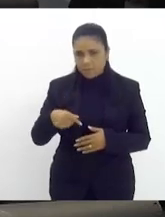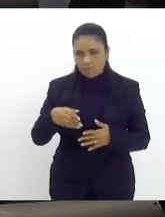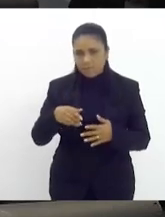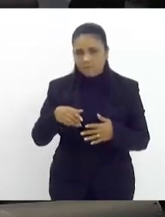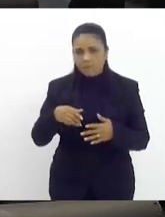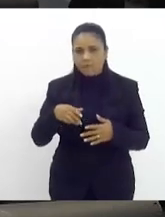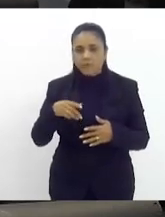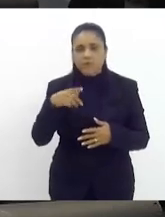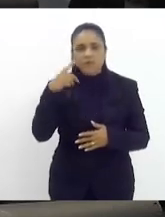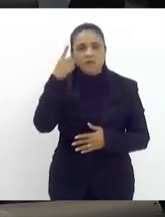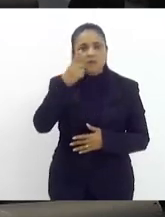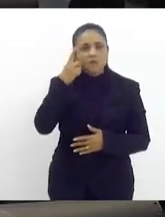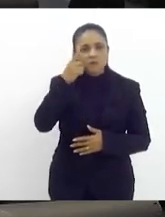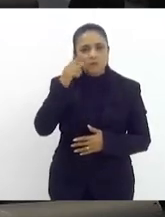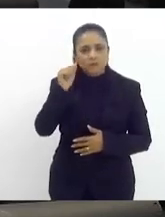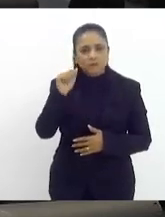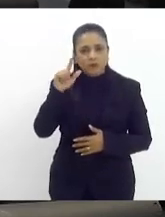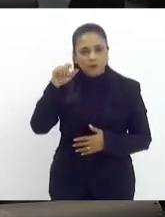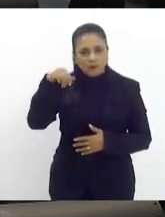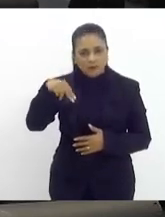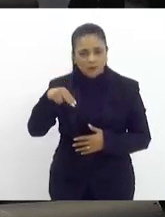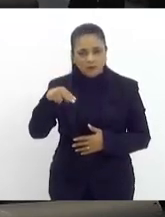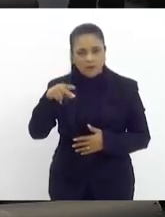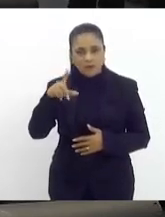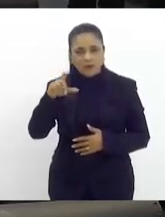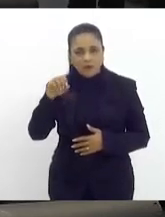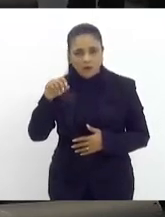Deputado Alan Lopes, que apresentou a emenda?